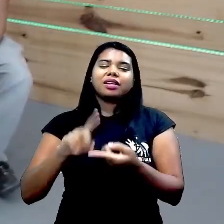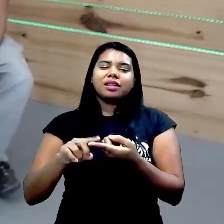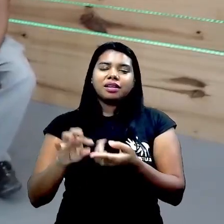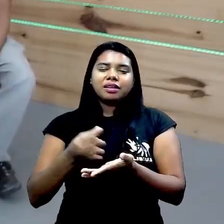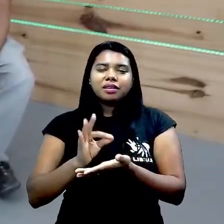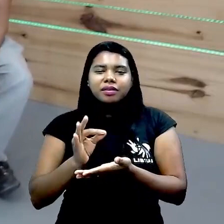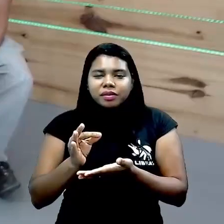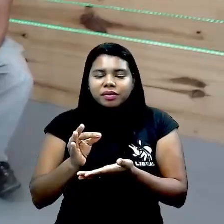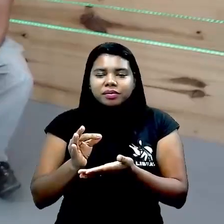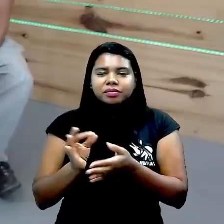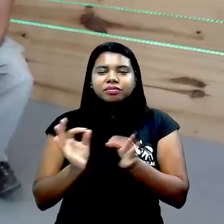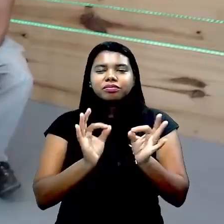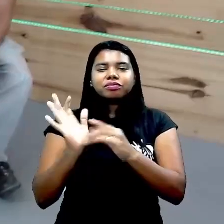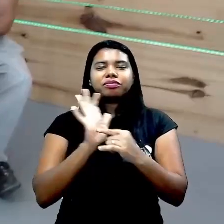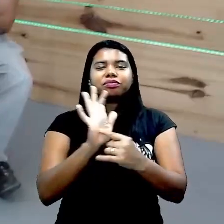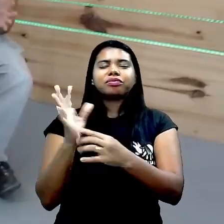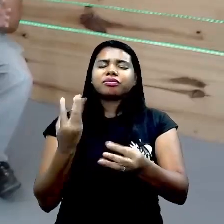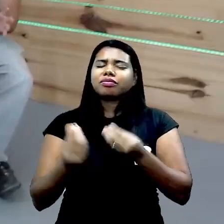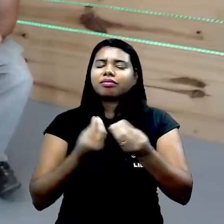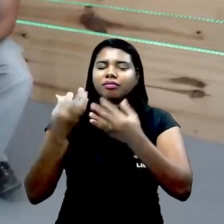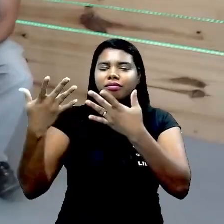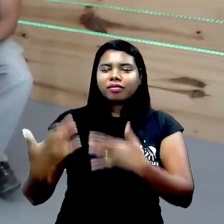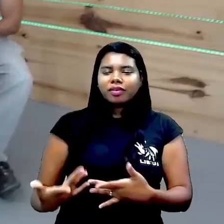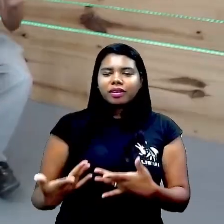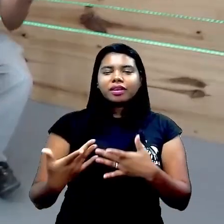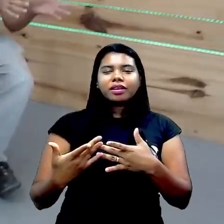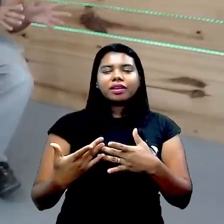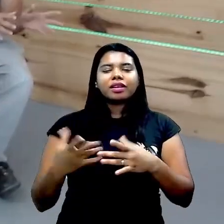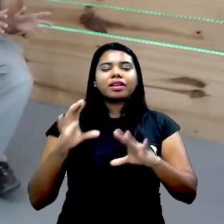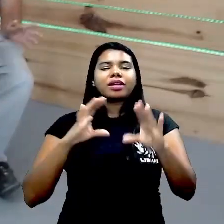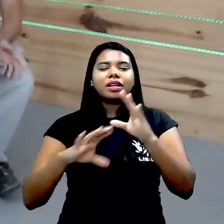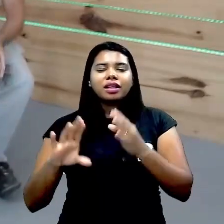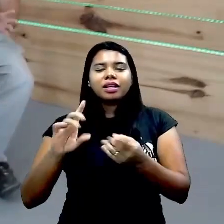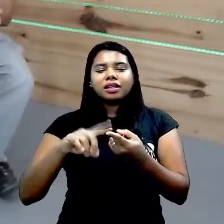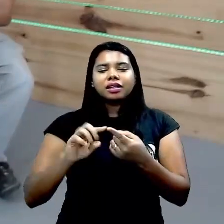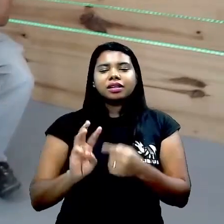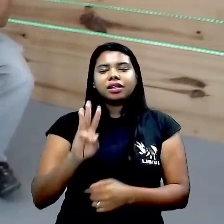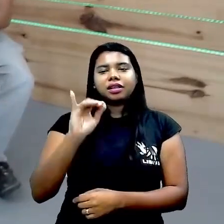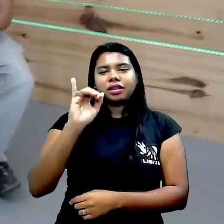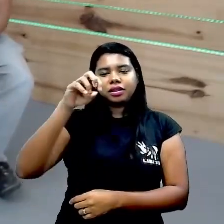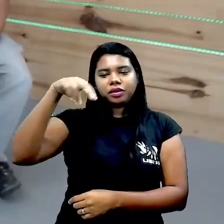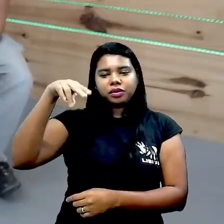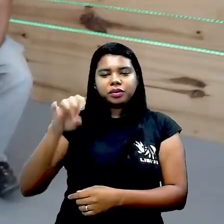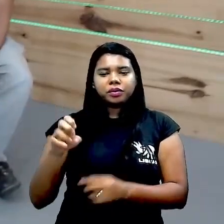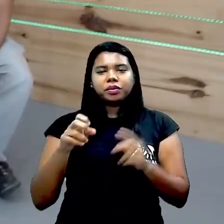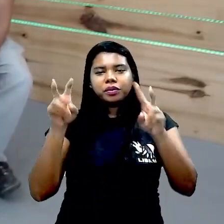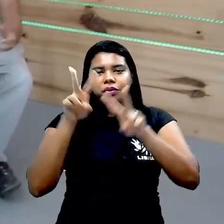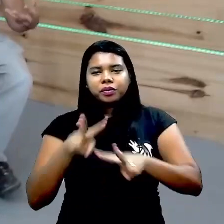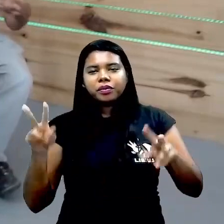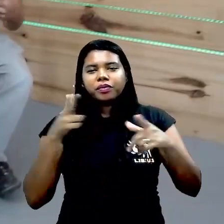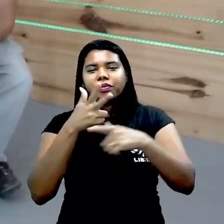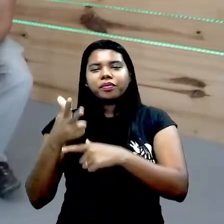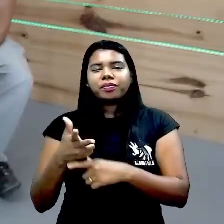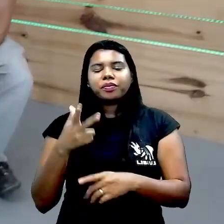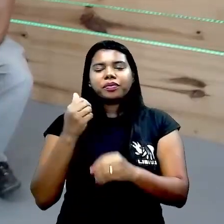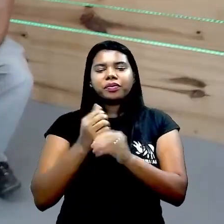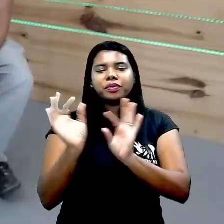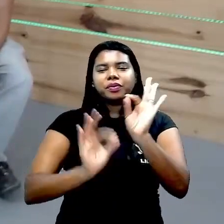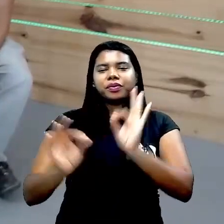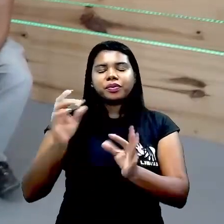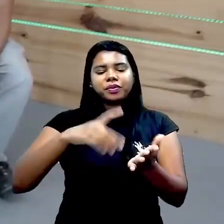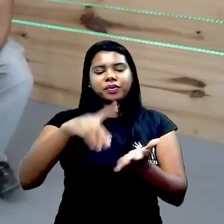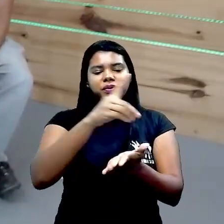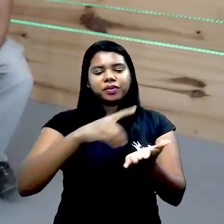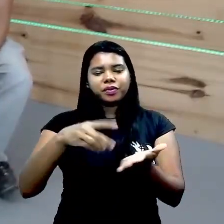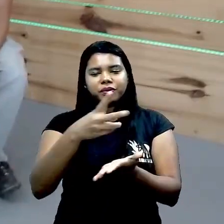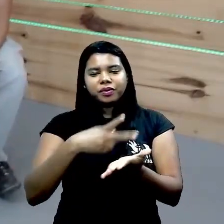exemplo aqui daqui a pouco de como é que a gente faz a comunicação aí da Unity com o Visual Studio. Que eles trabalham juntos para produzir aí o